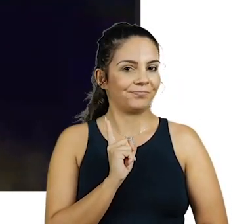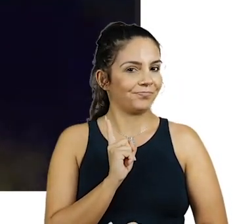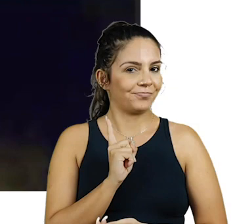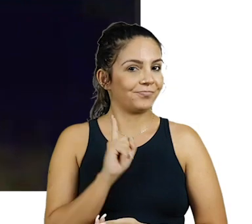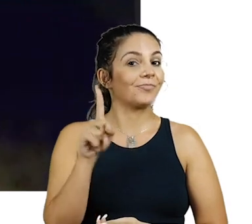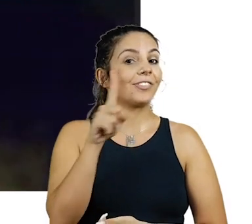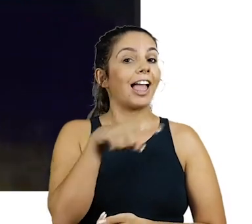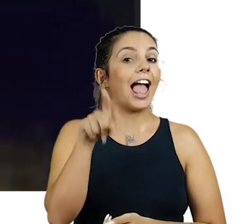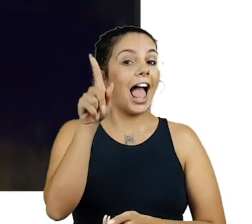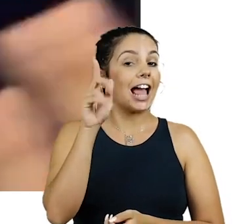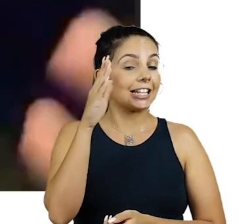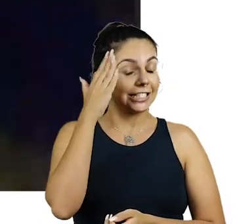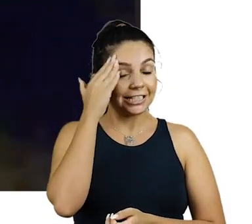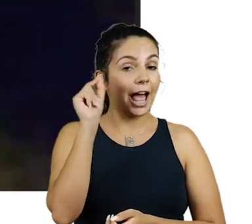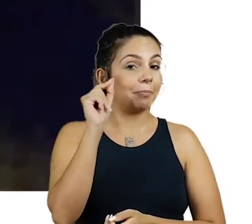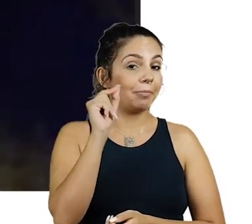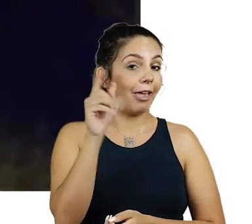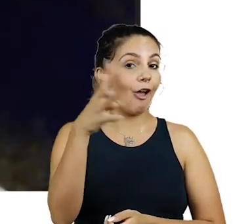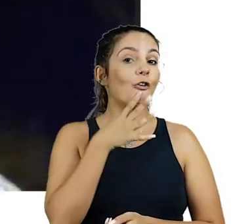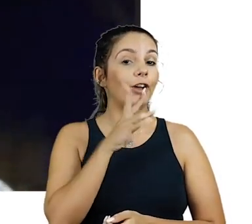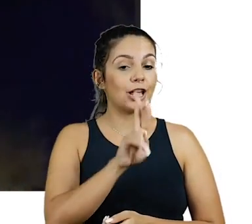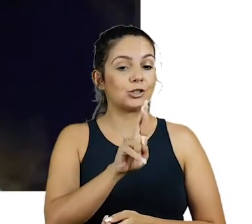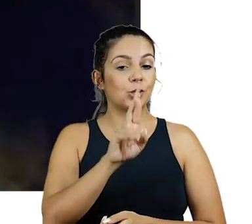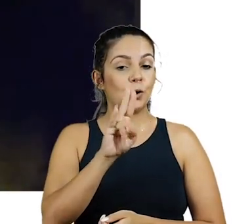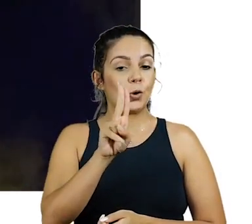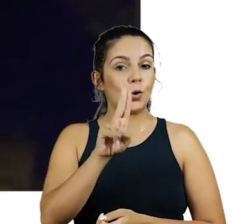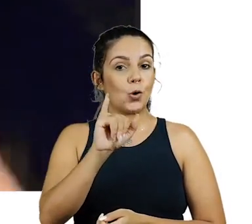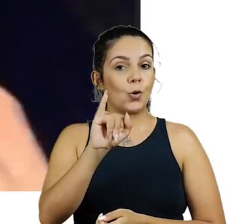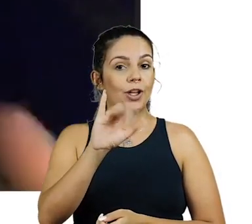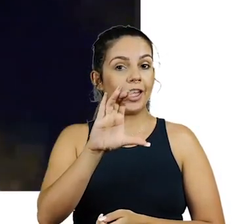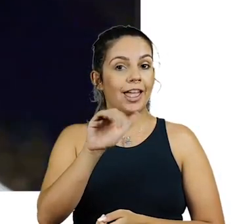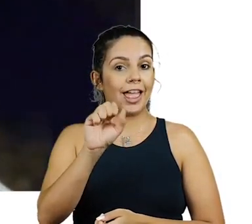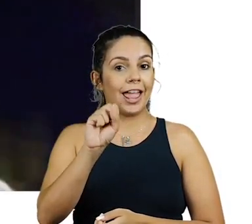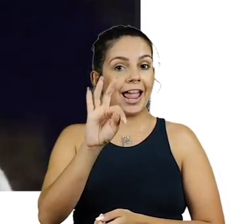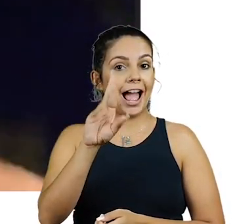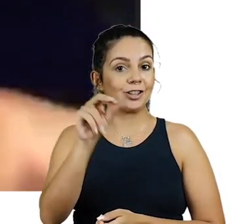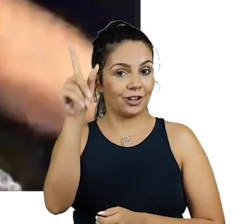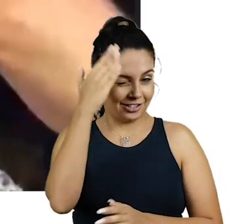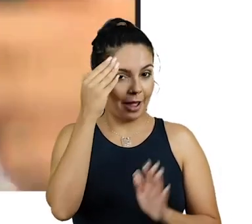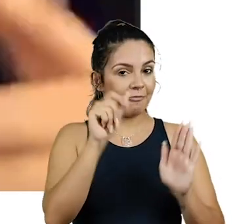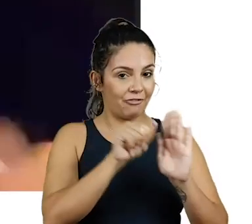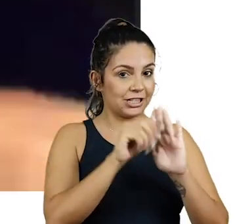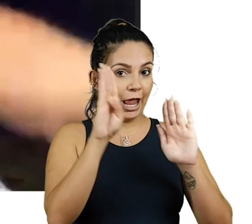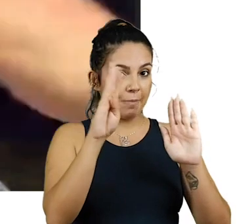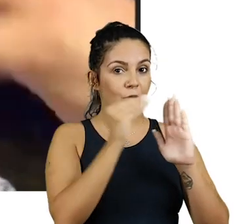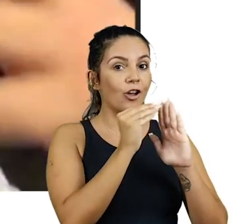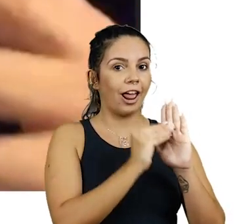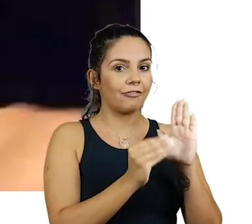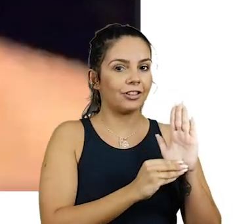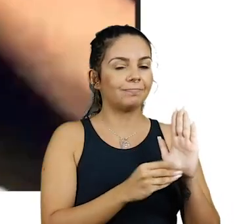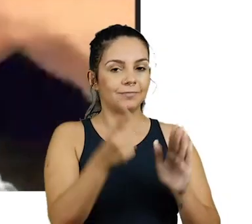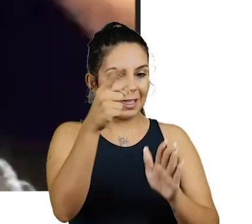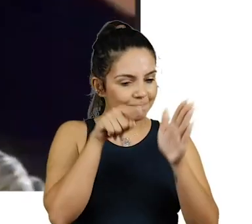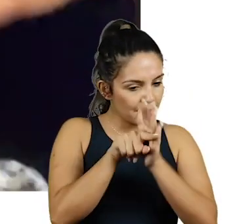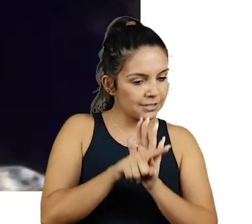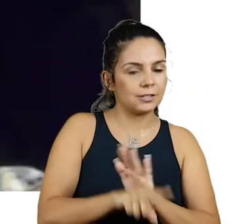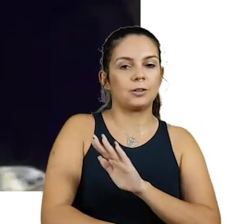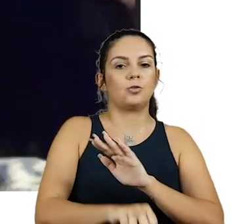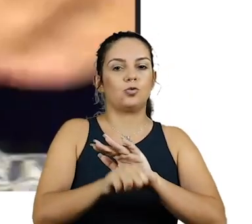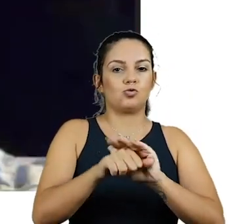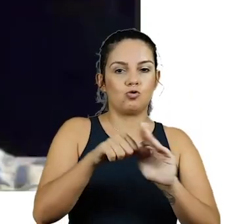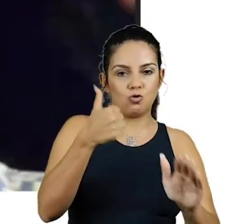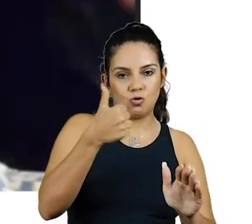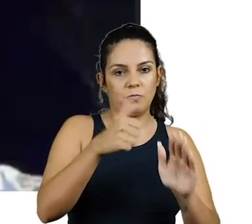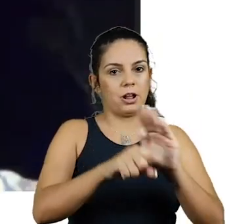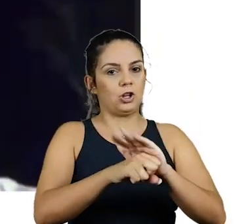dos nossos maiores biógrafos, que é o Rui Castro, né? Não é nada disso, é um trabalho de pesquisa de 1, 2, 3, 4,